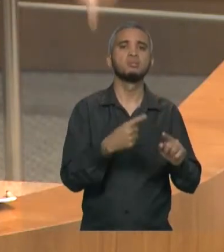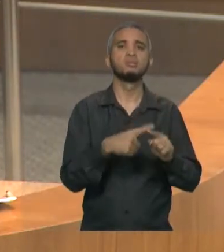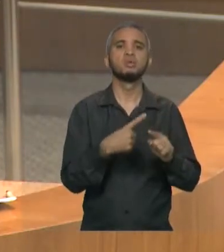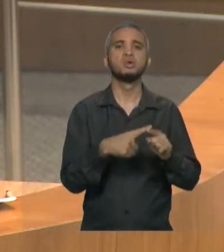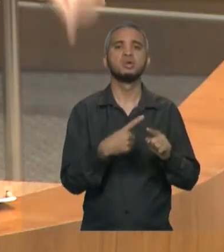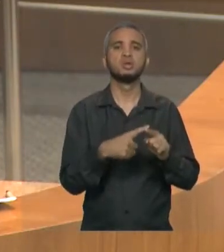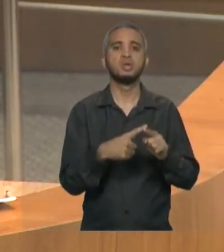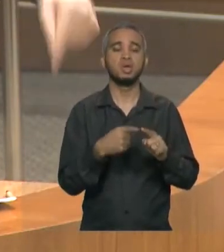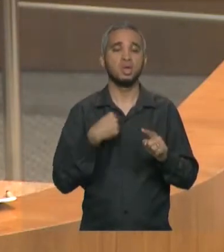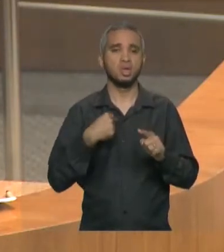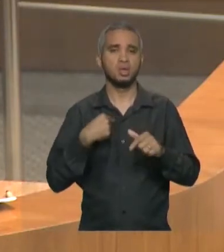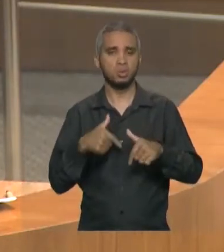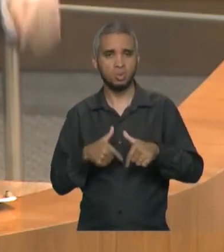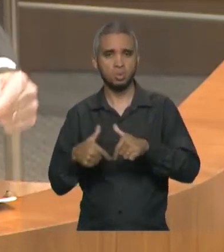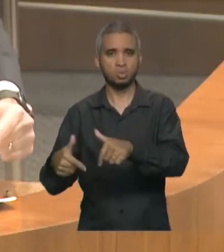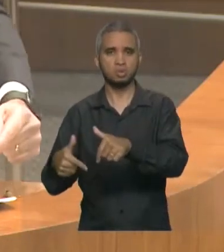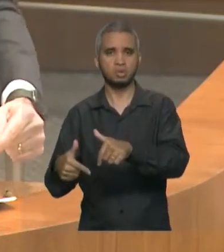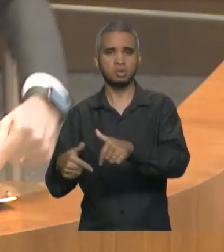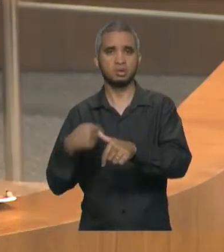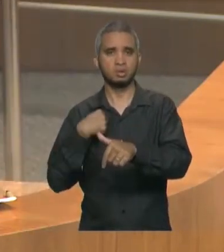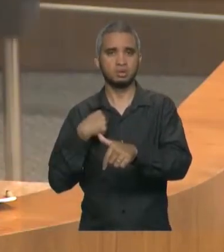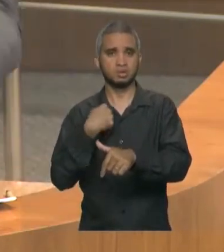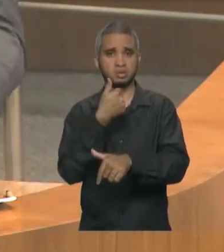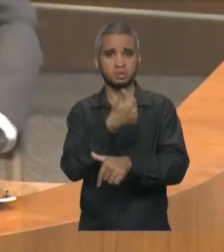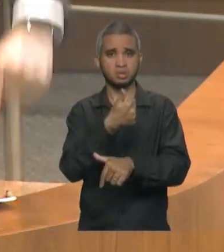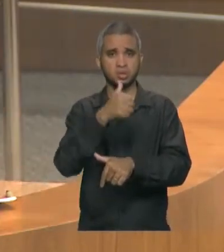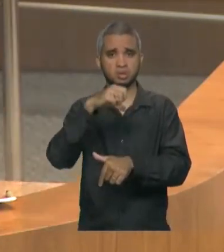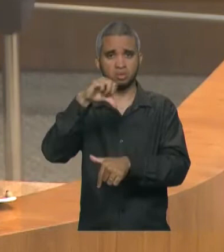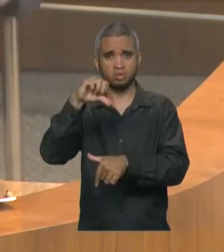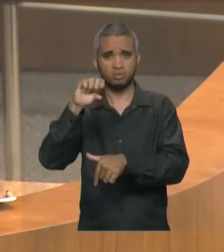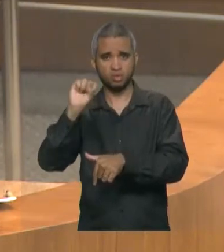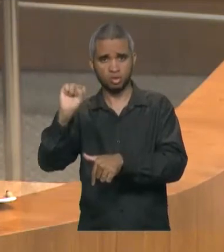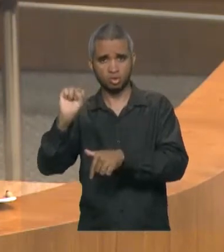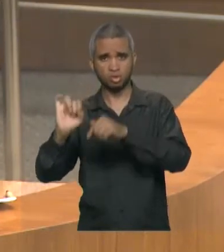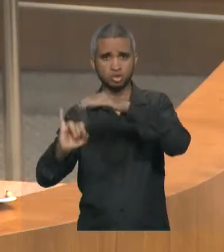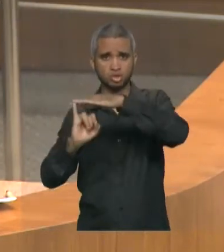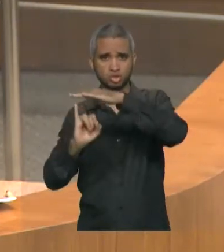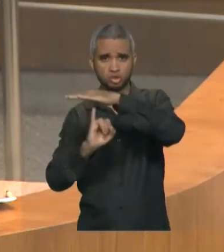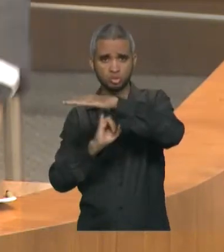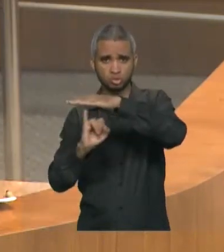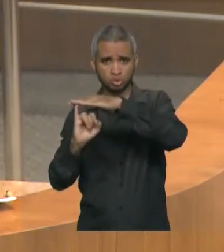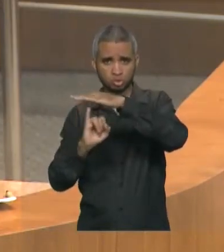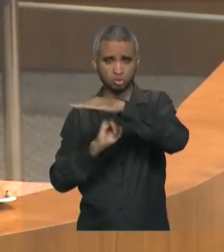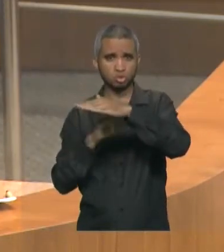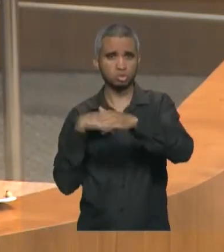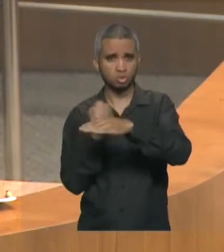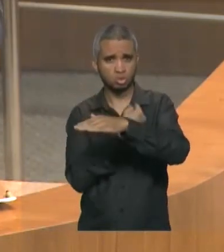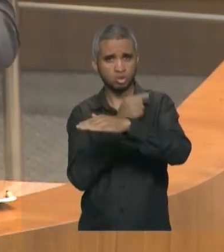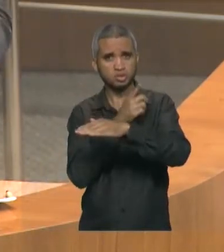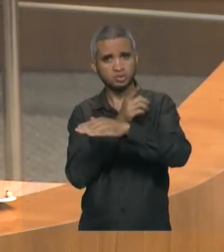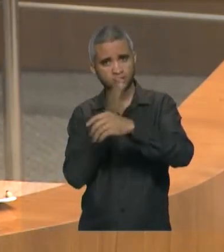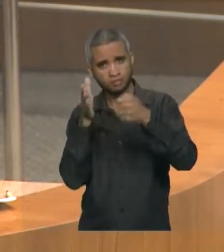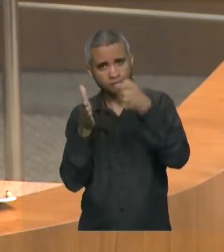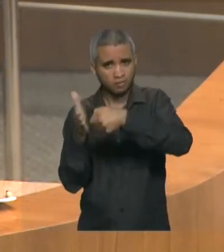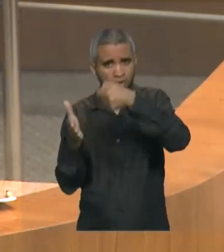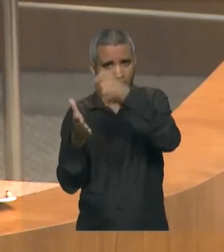mais 198 instituições e guerreiros, na porta do Palácio dos Leões, na